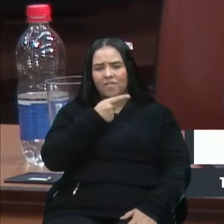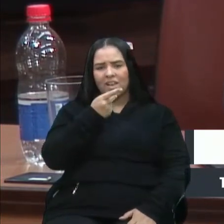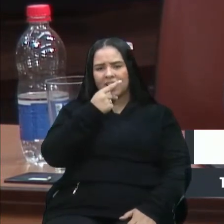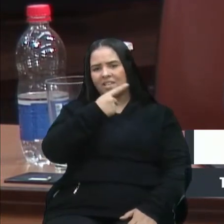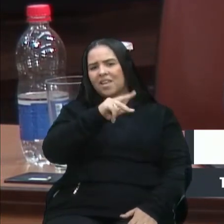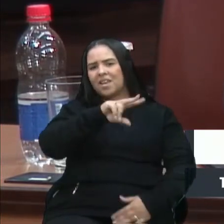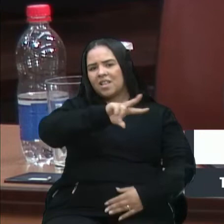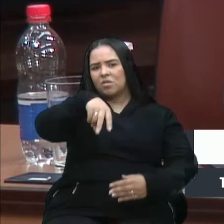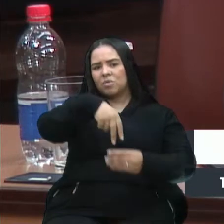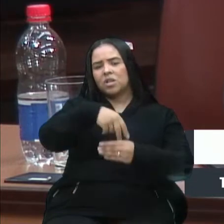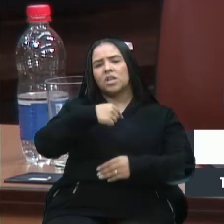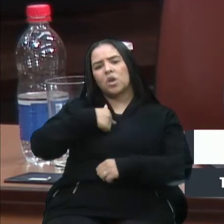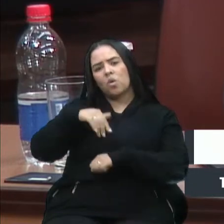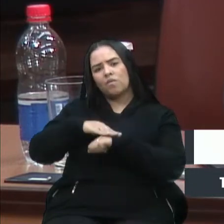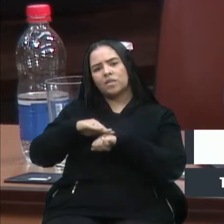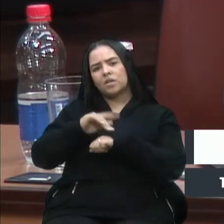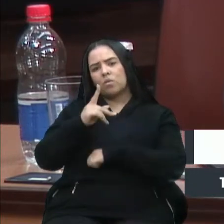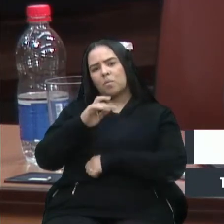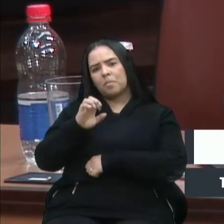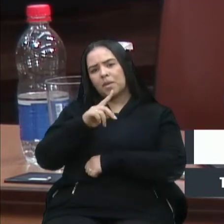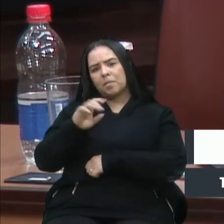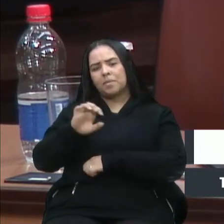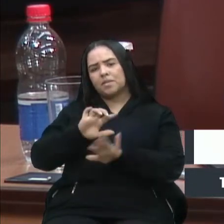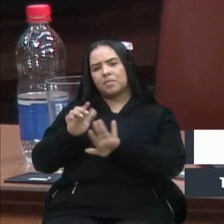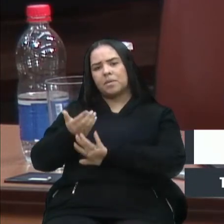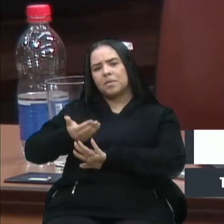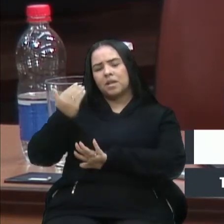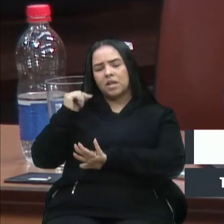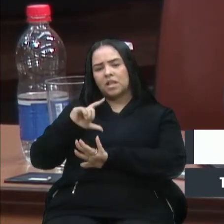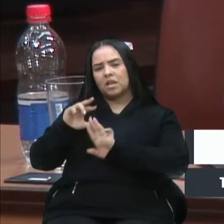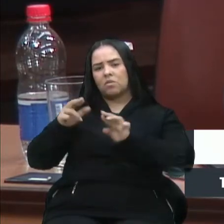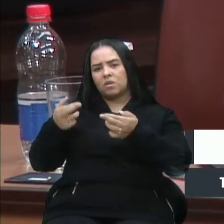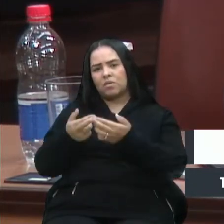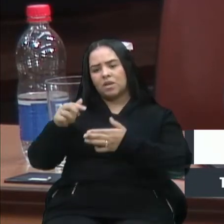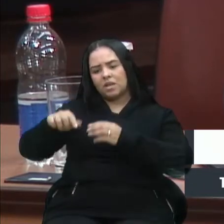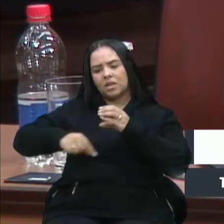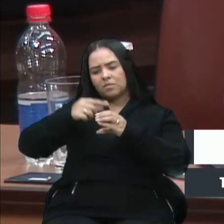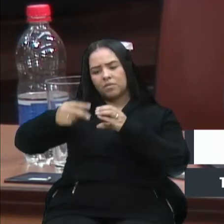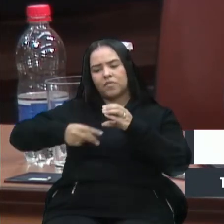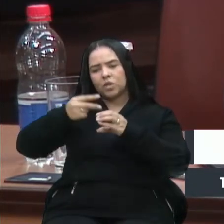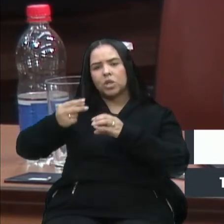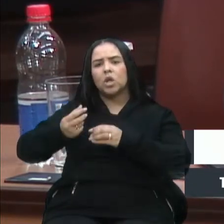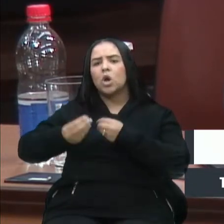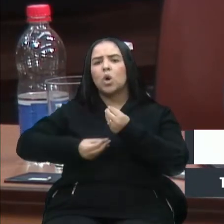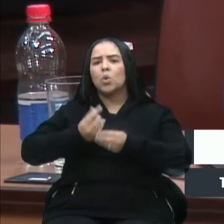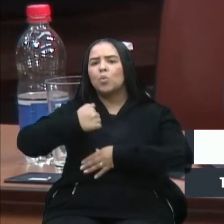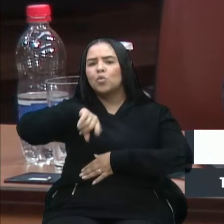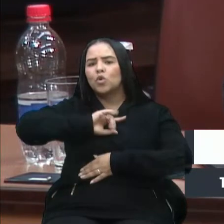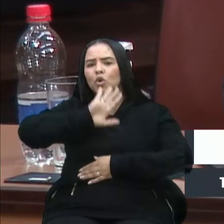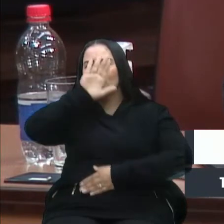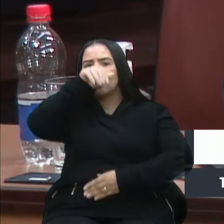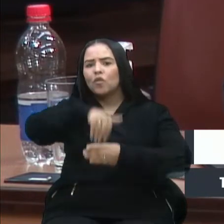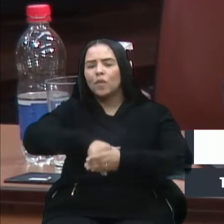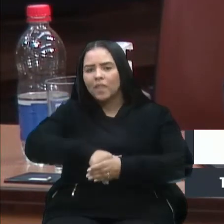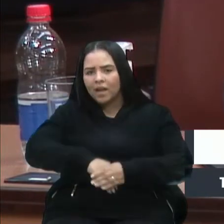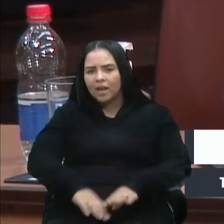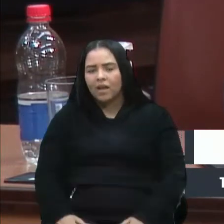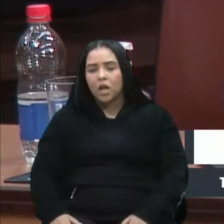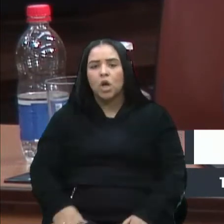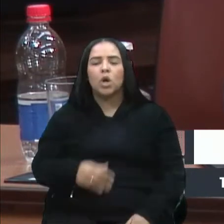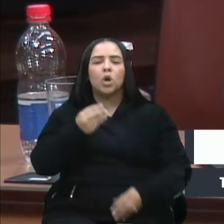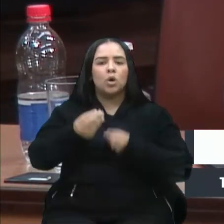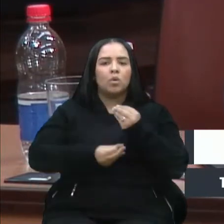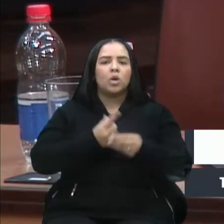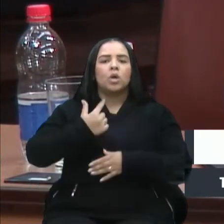aqui Até conversei com o deputado Pepe semana passada numa reunião que nós temos aqui da câmara eles como é que nós vamos votar o nosso campo né político